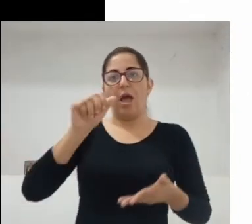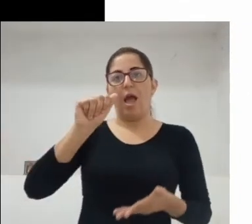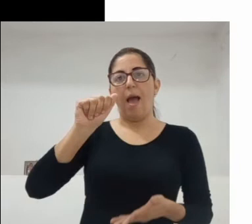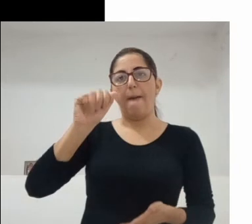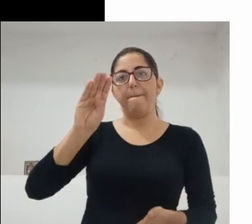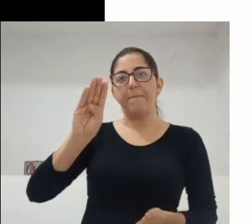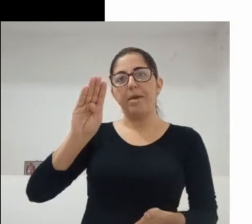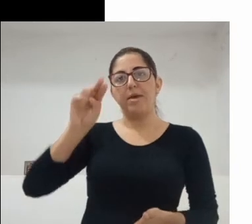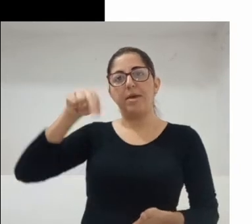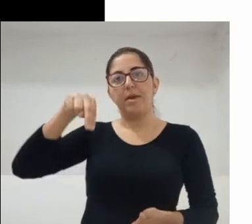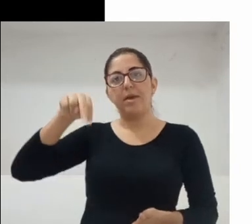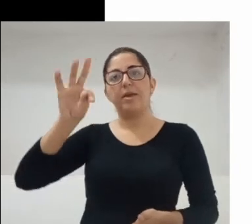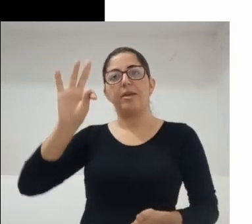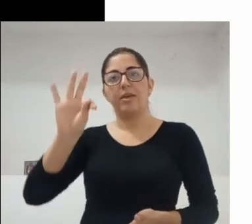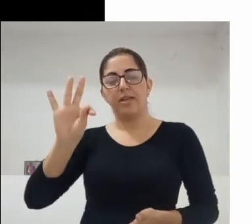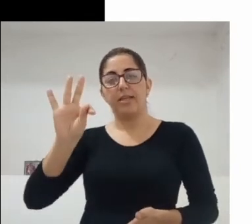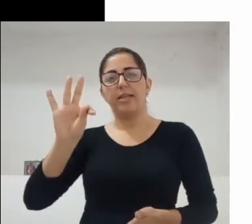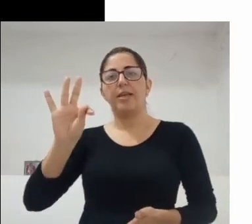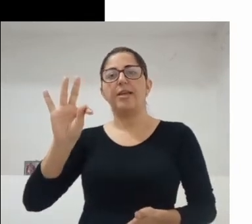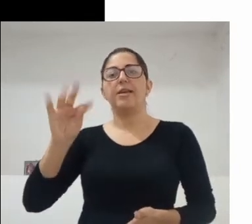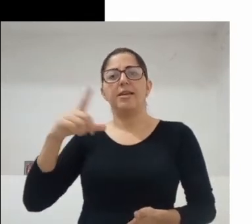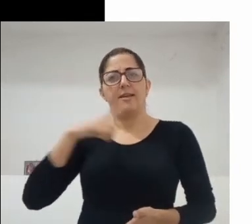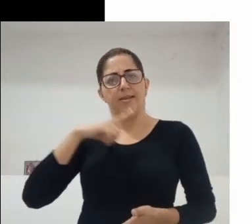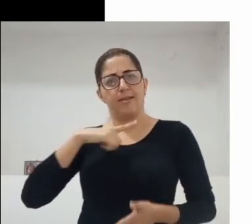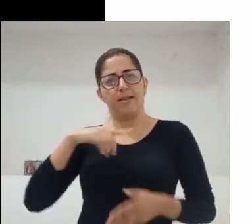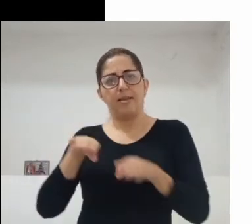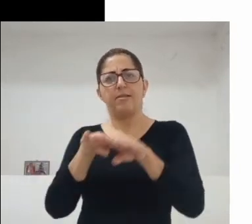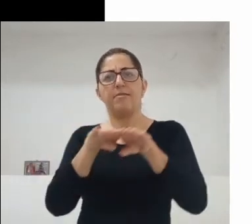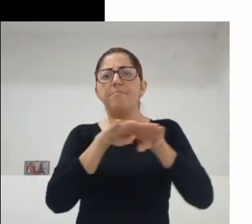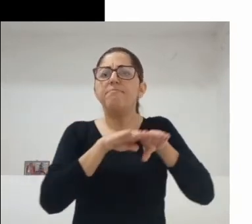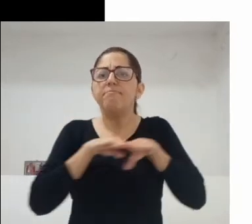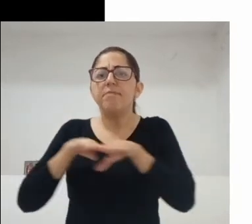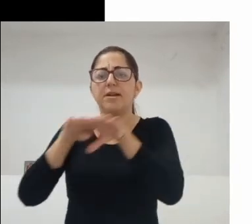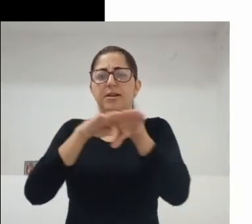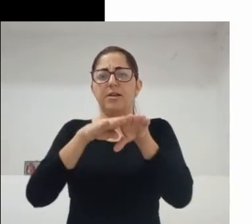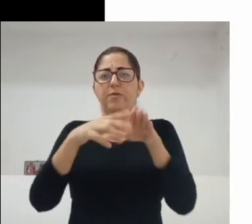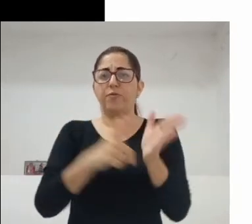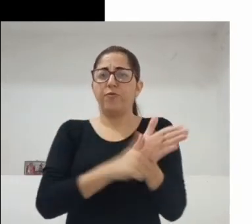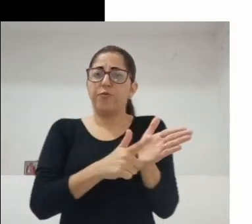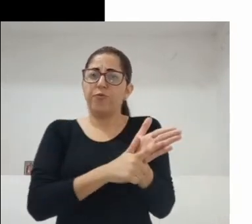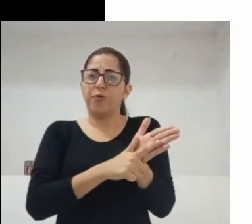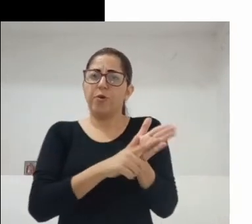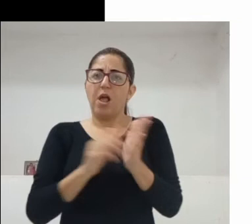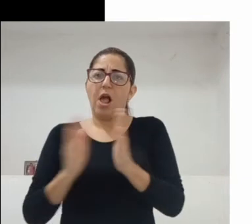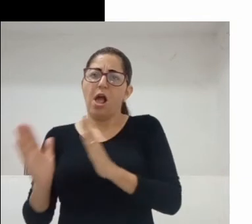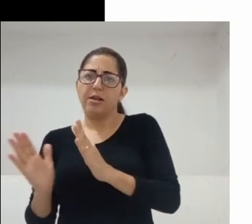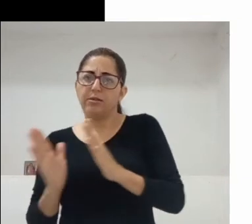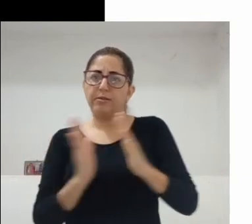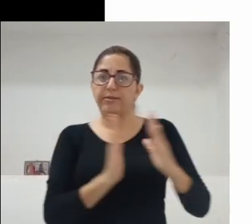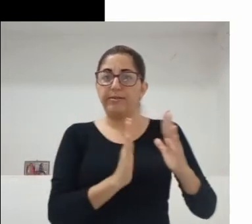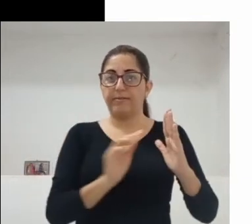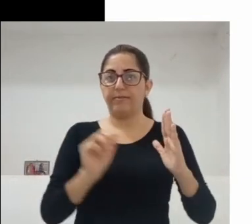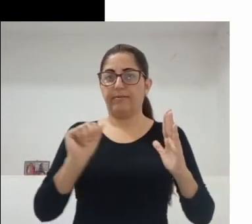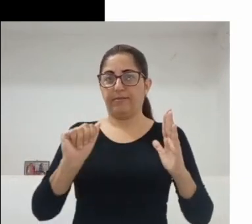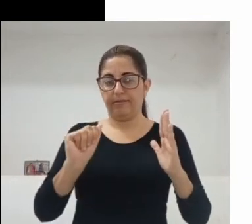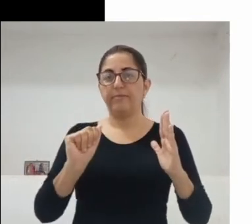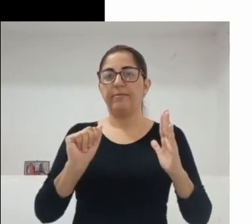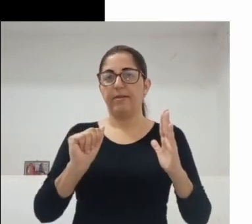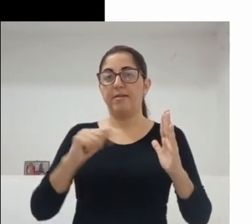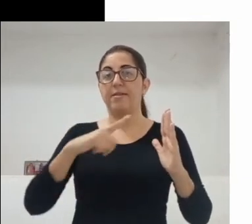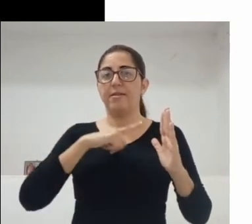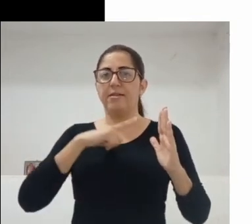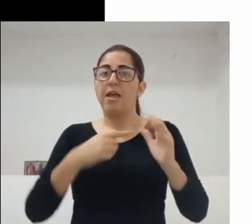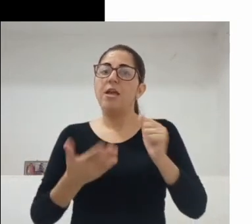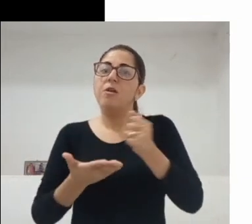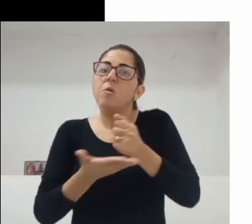Então, a ABNT hoje ela adota como padrão de folha a série A